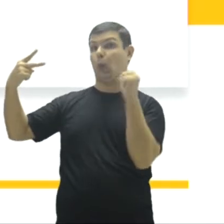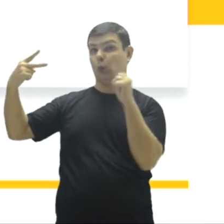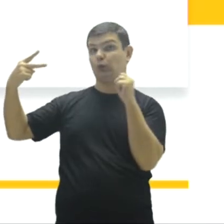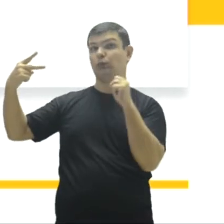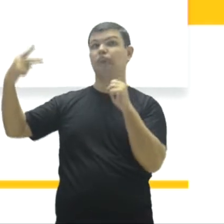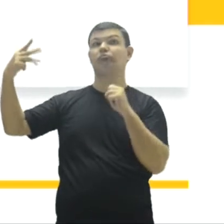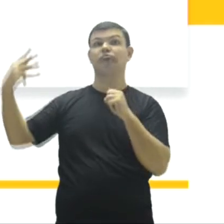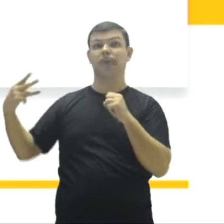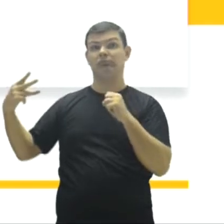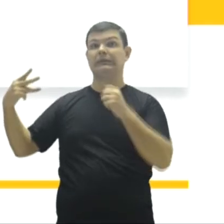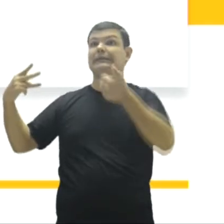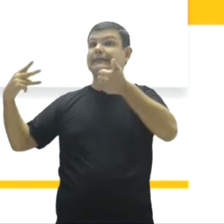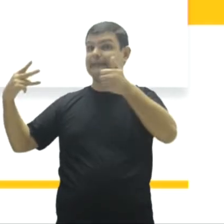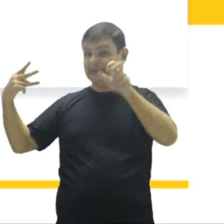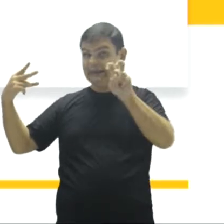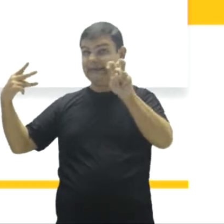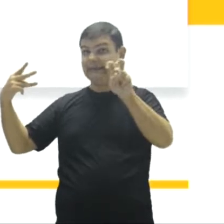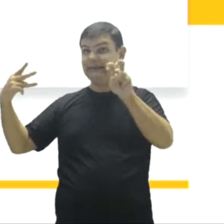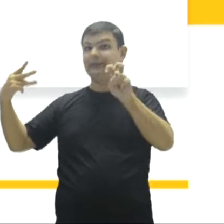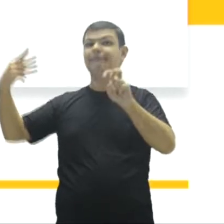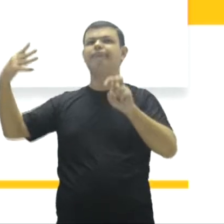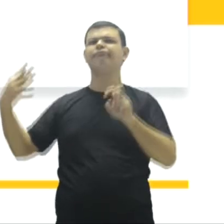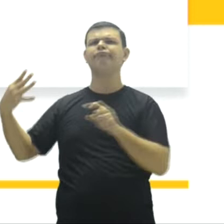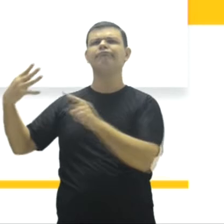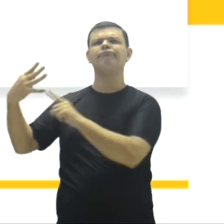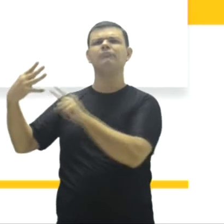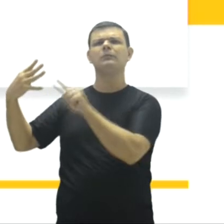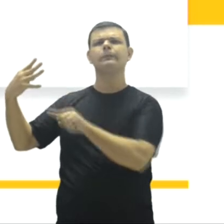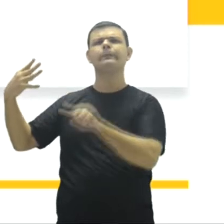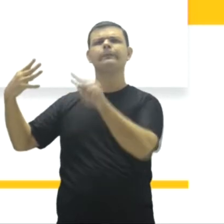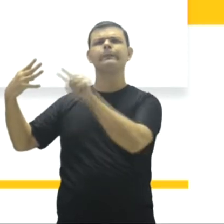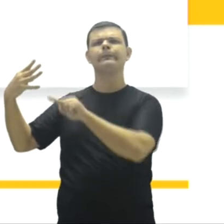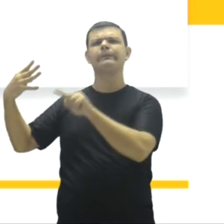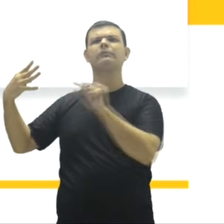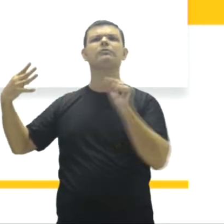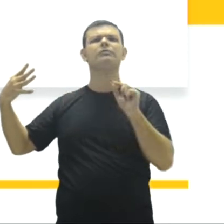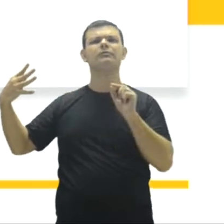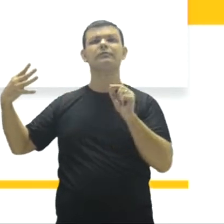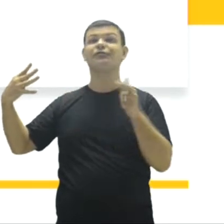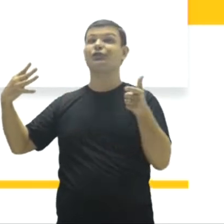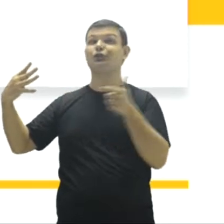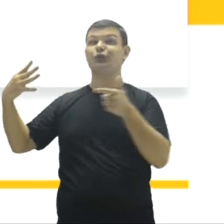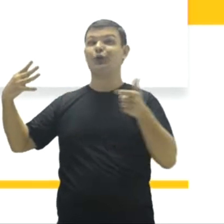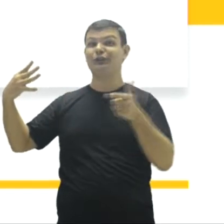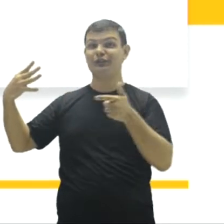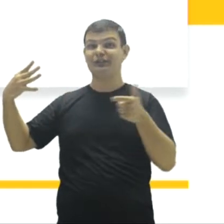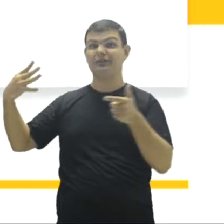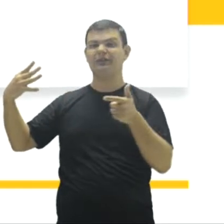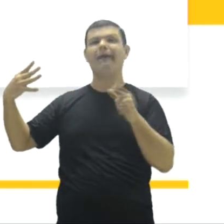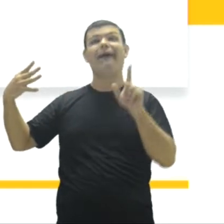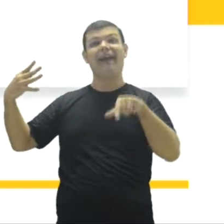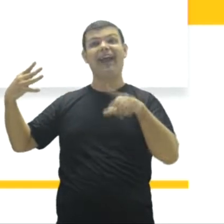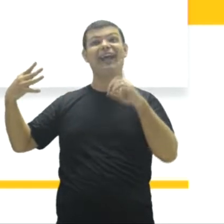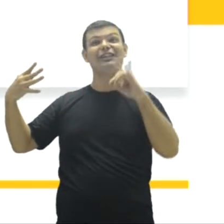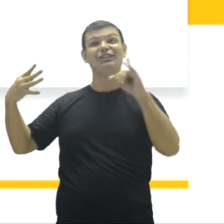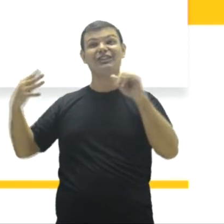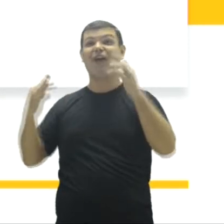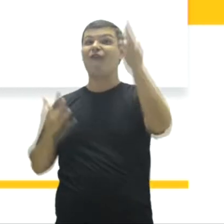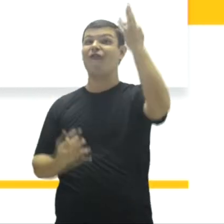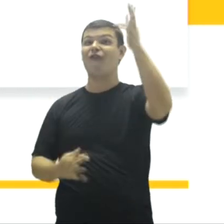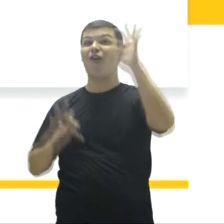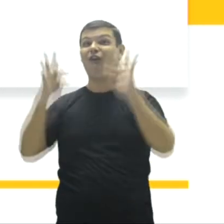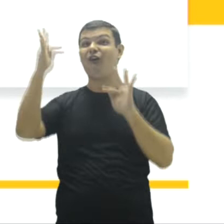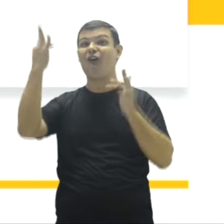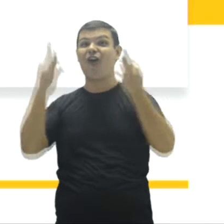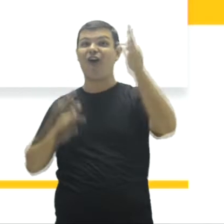o terceiro é no dia 15 e o quarto sábado do mês de agosto, dia 22, é o dia do